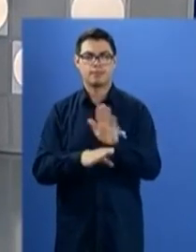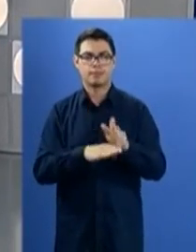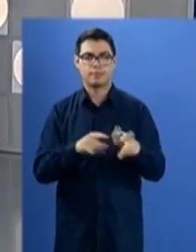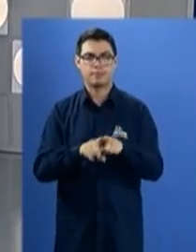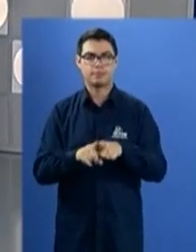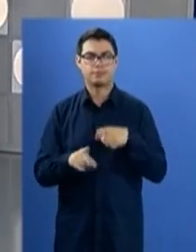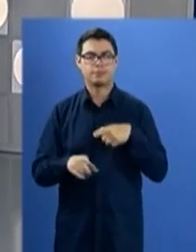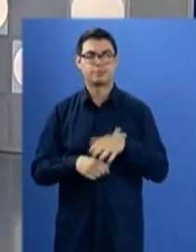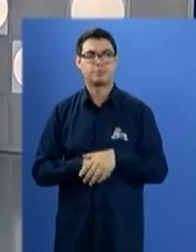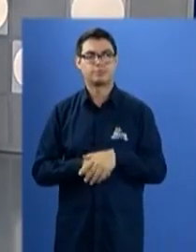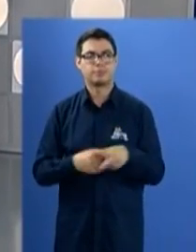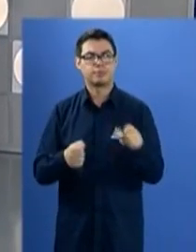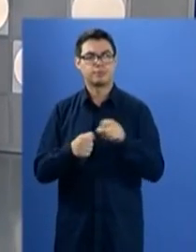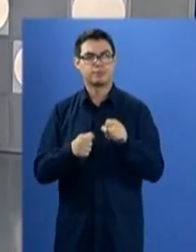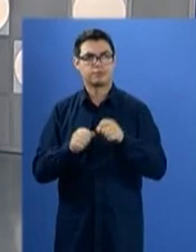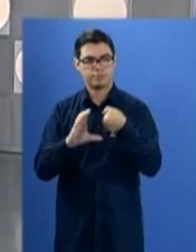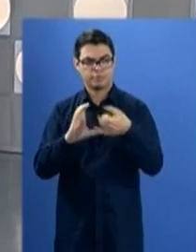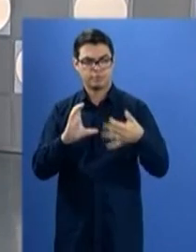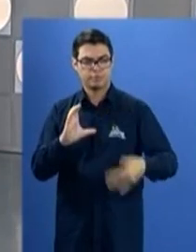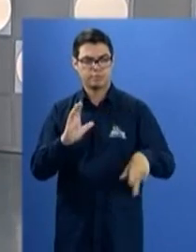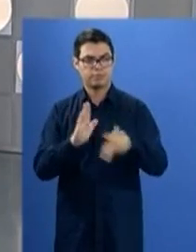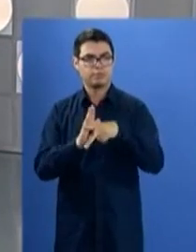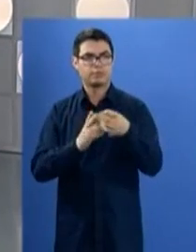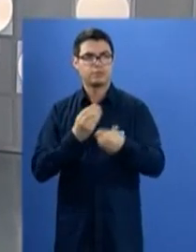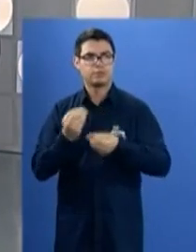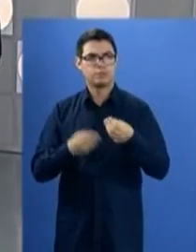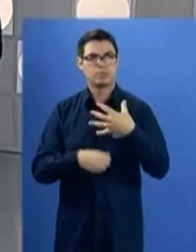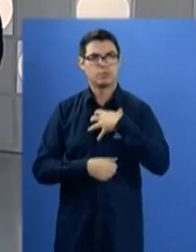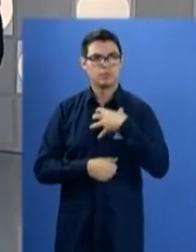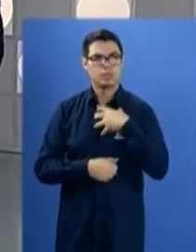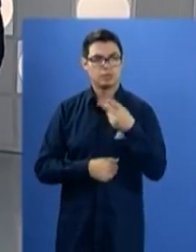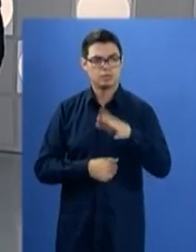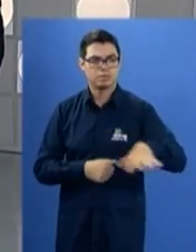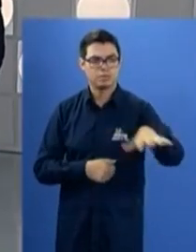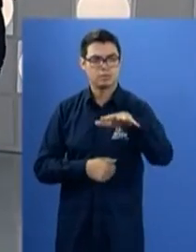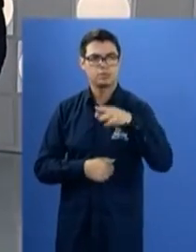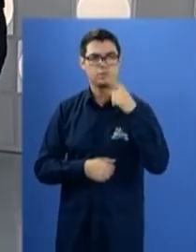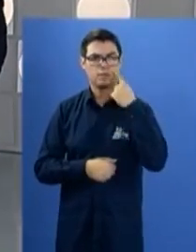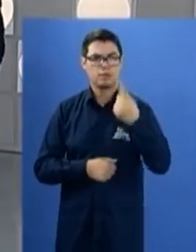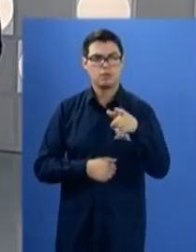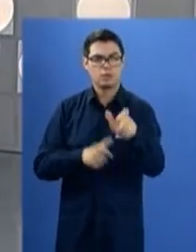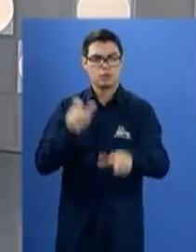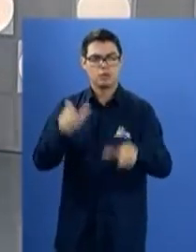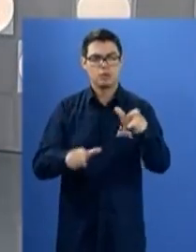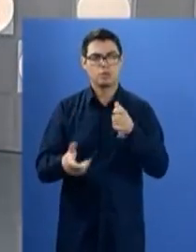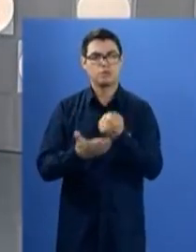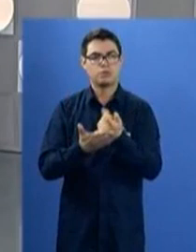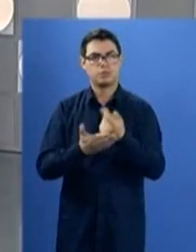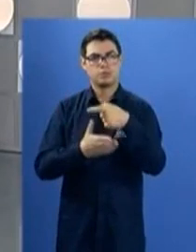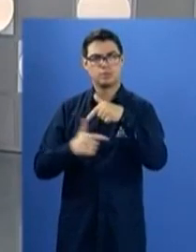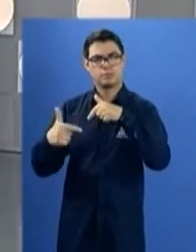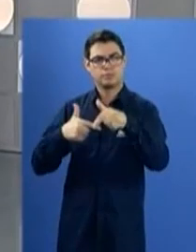operacional reflete as características e o comportamento daqueles que compram as mercadorias e